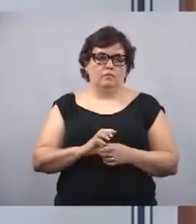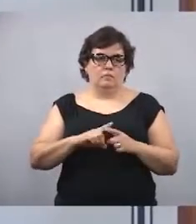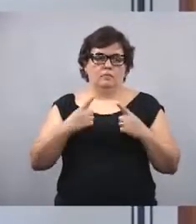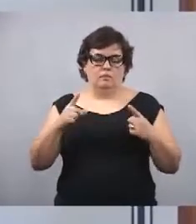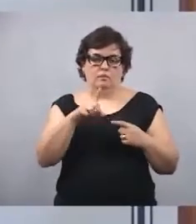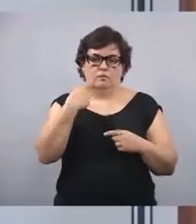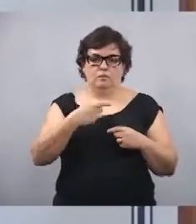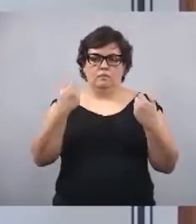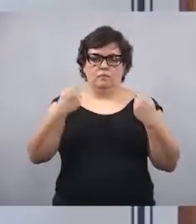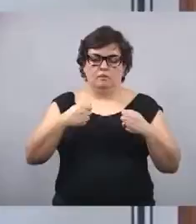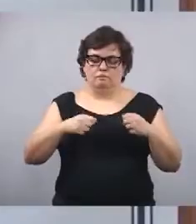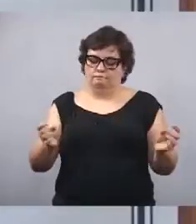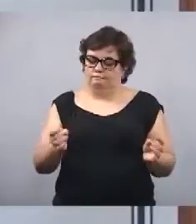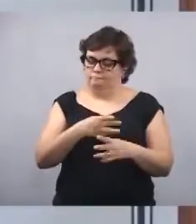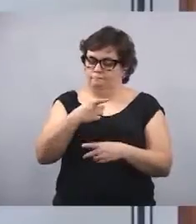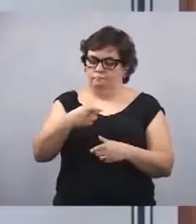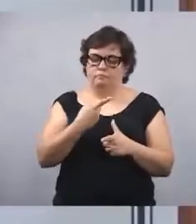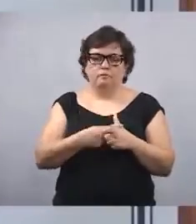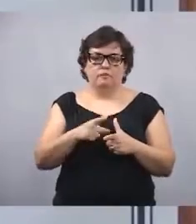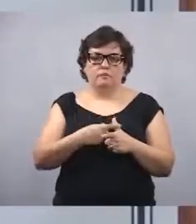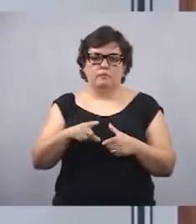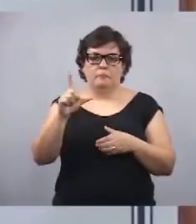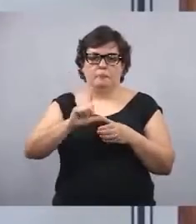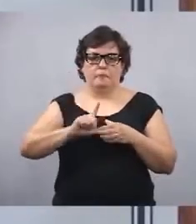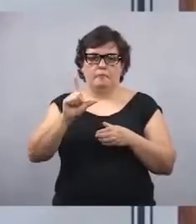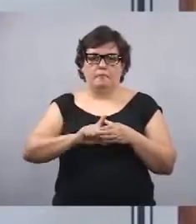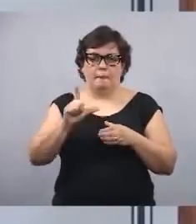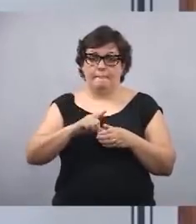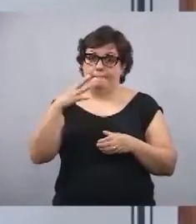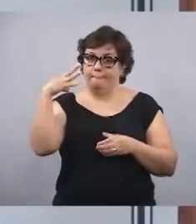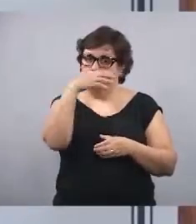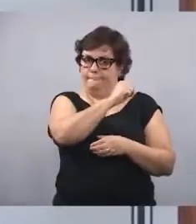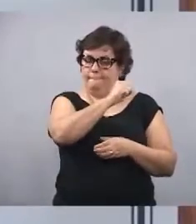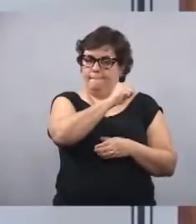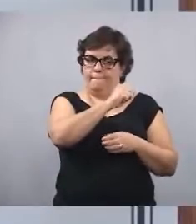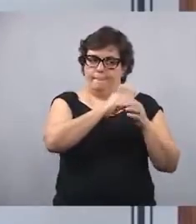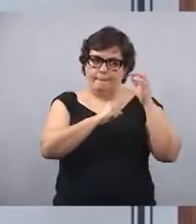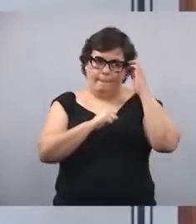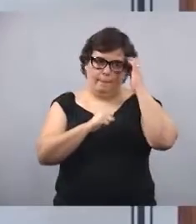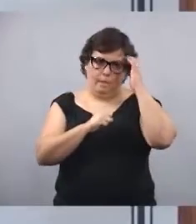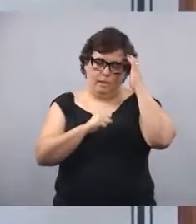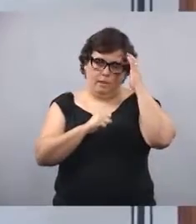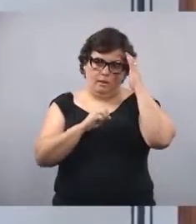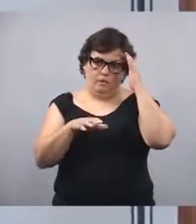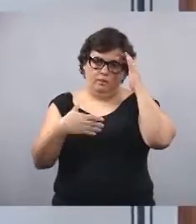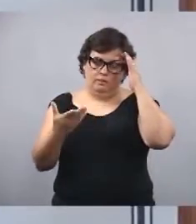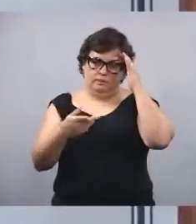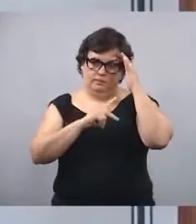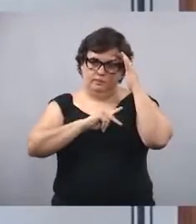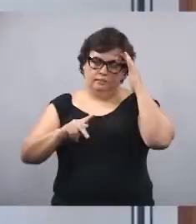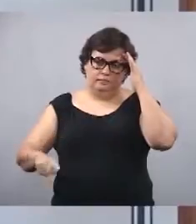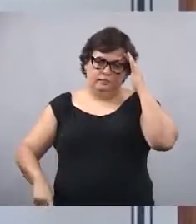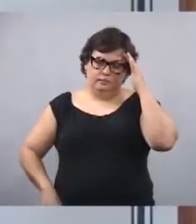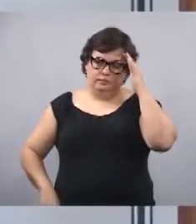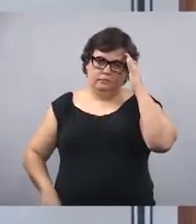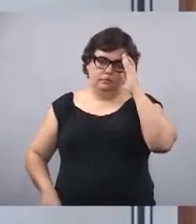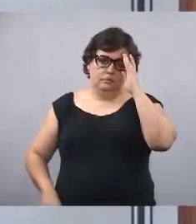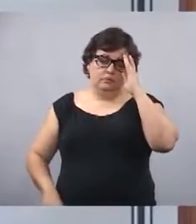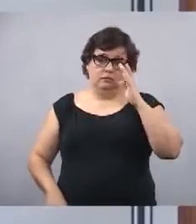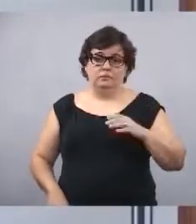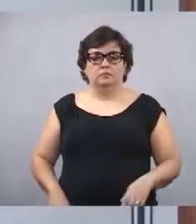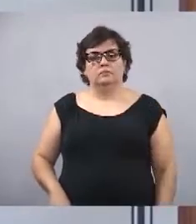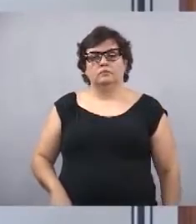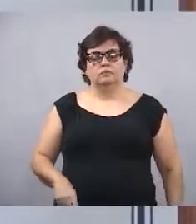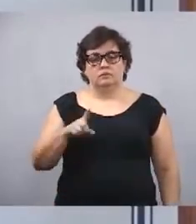precisa resolver esse problema do lixo de uma vez por todas. Então, presidente, é